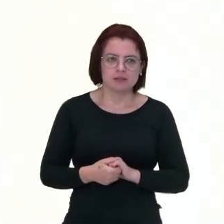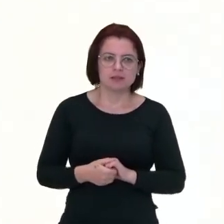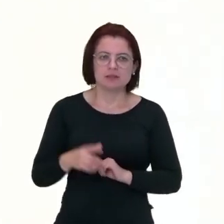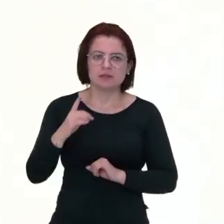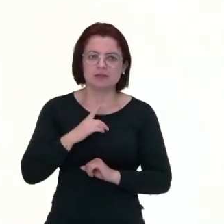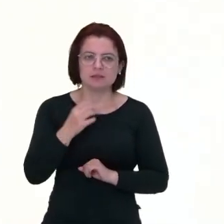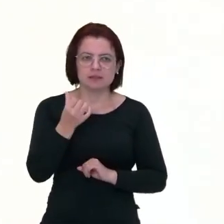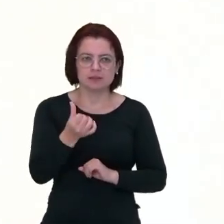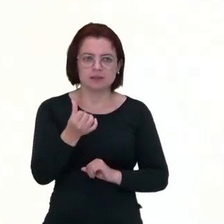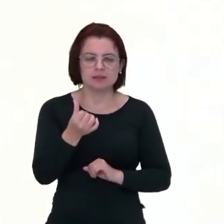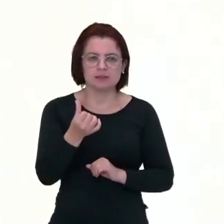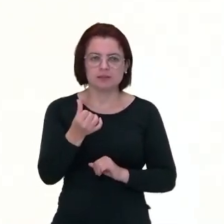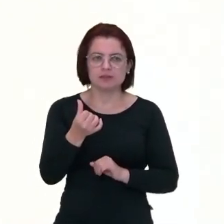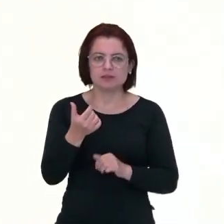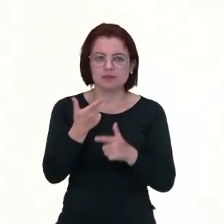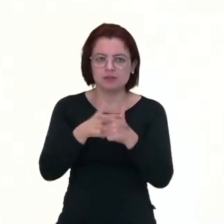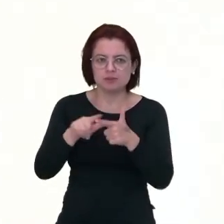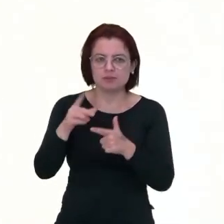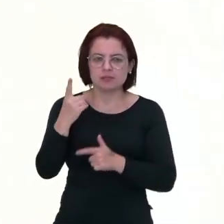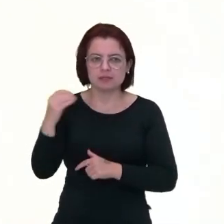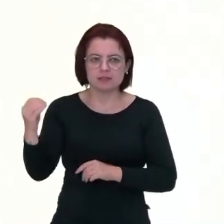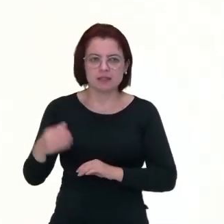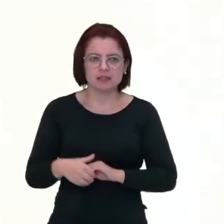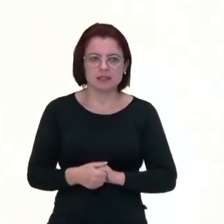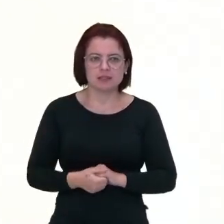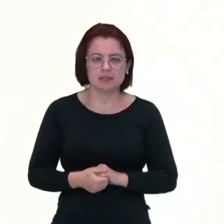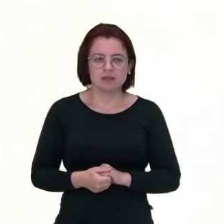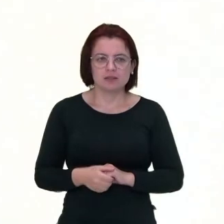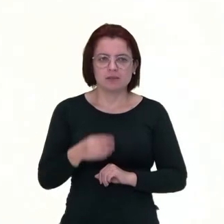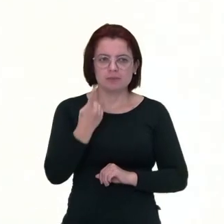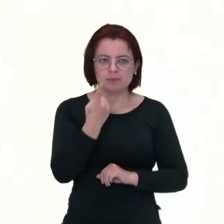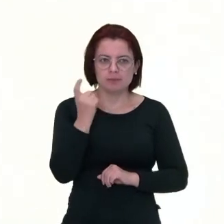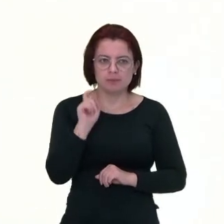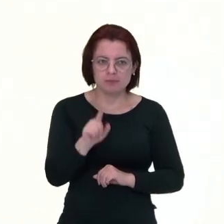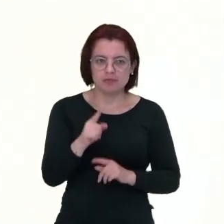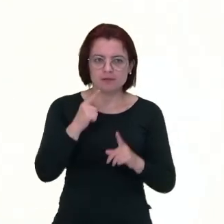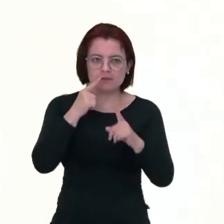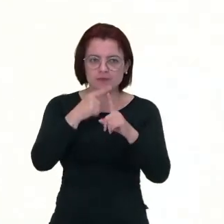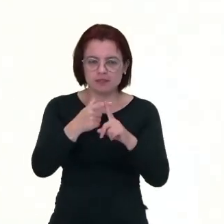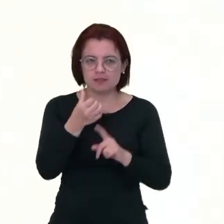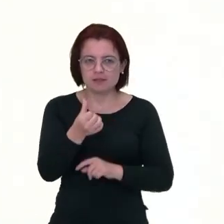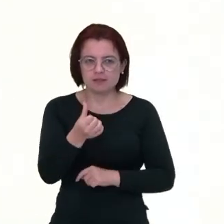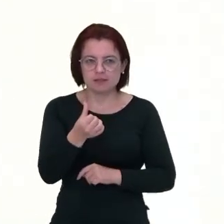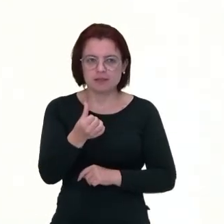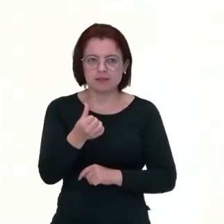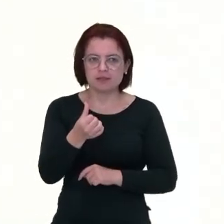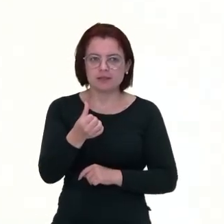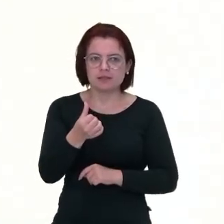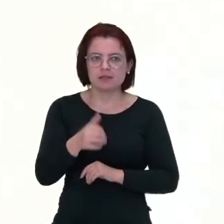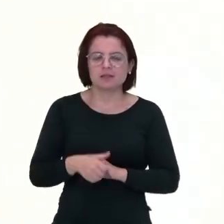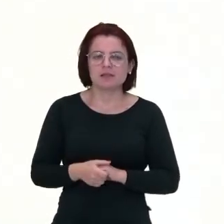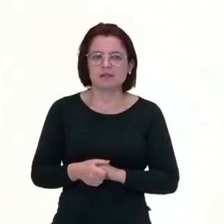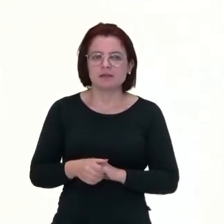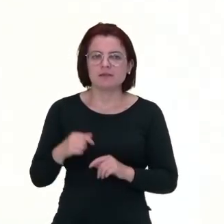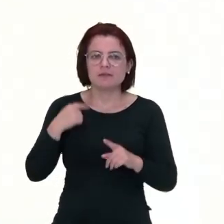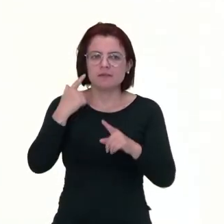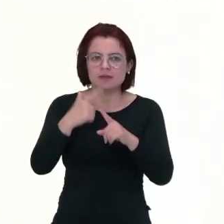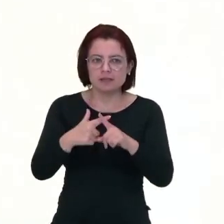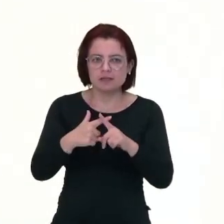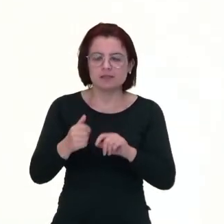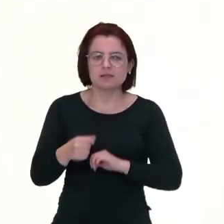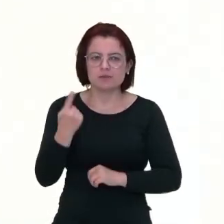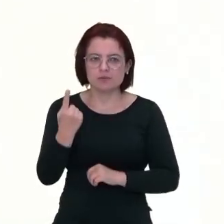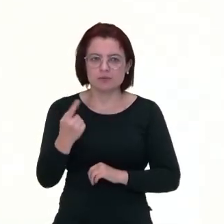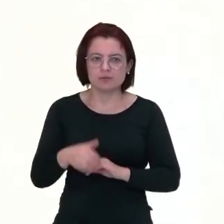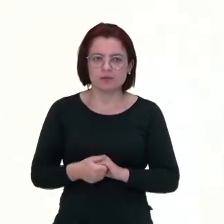6 dividido por 100. Ou seja, 100.000 vezes 6 dividido por 100 vezes 1, a cada mês ela